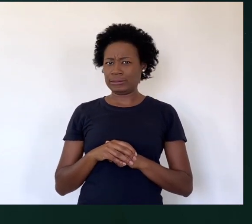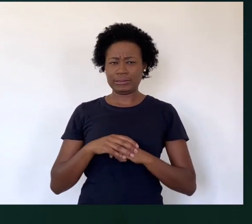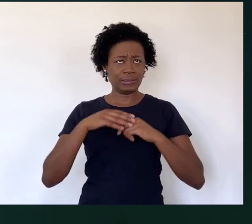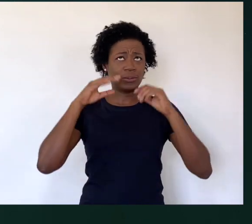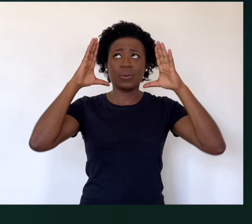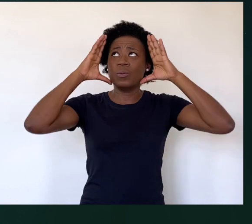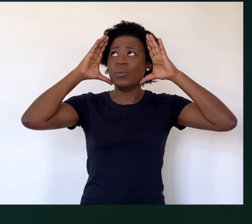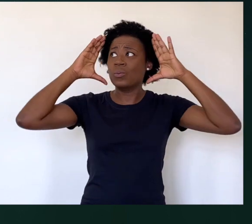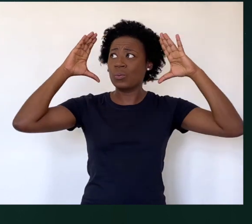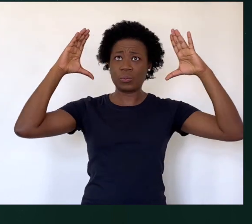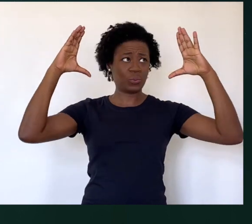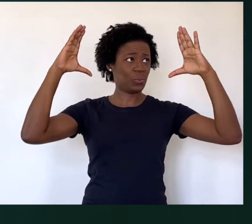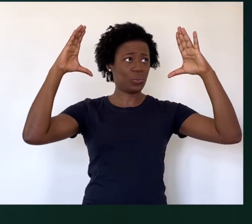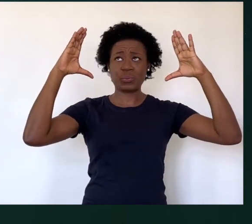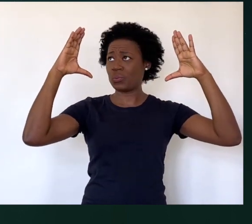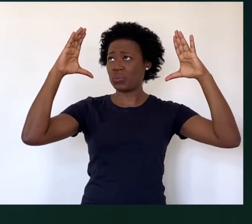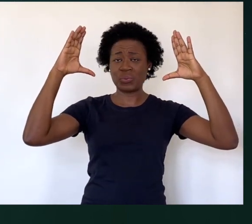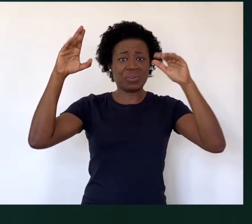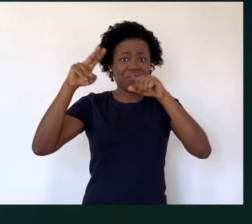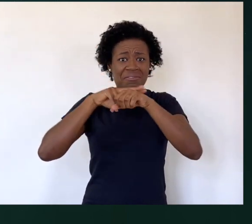E um rosto verde